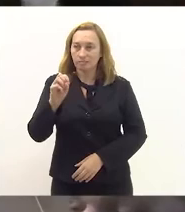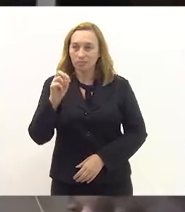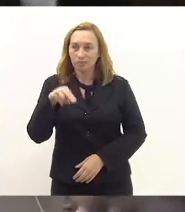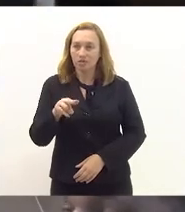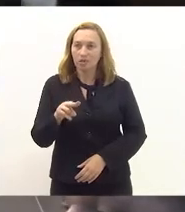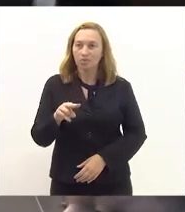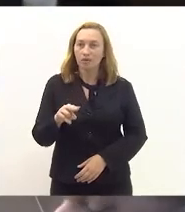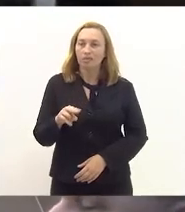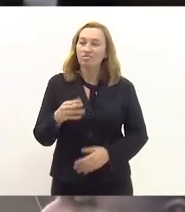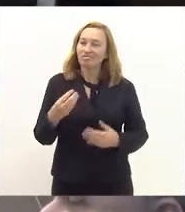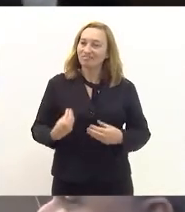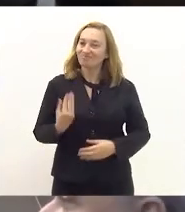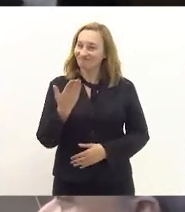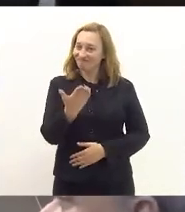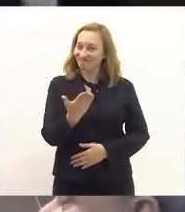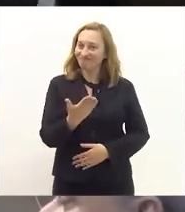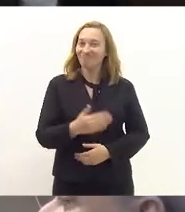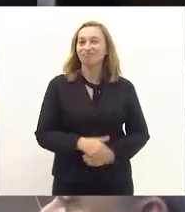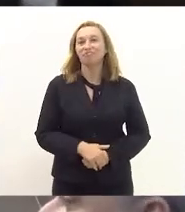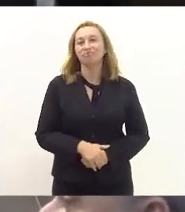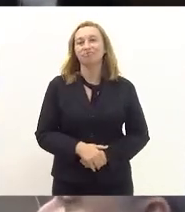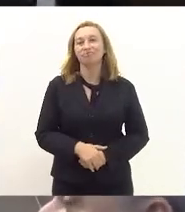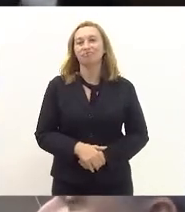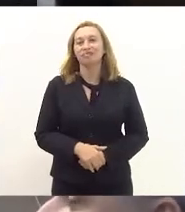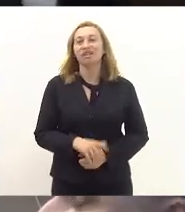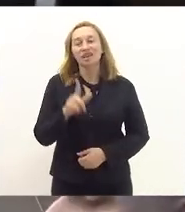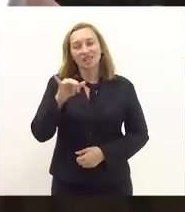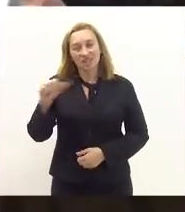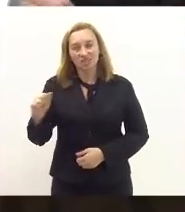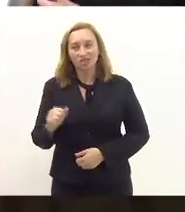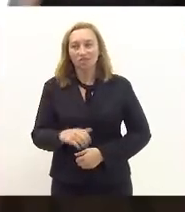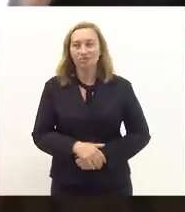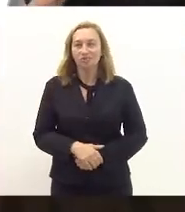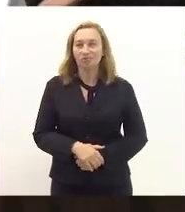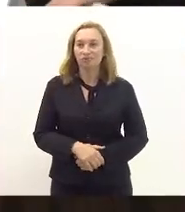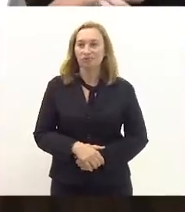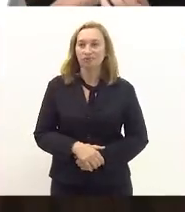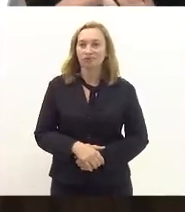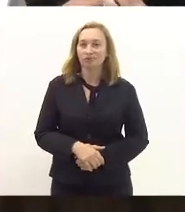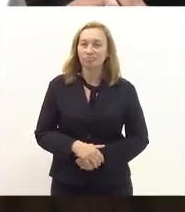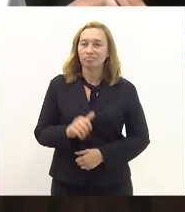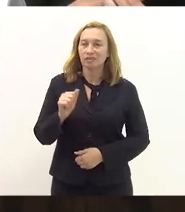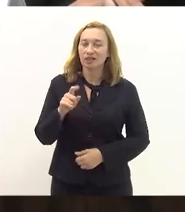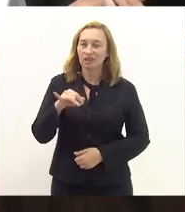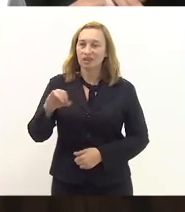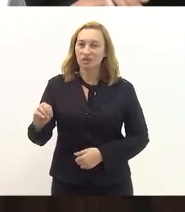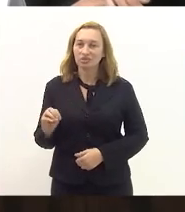está aqui presente. Lígia, Axel ganhou por